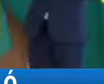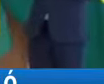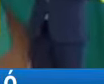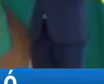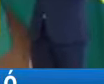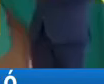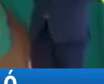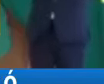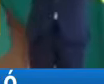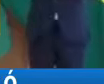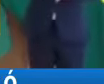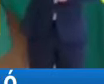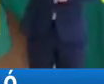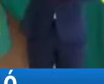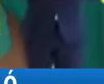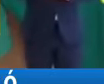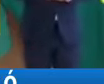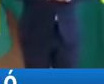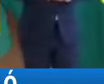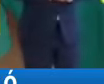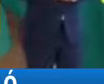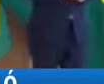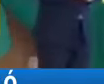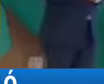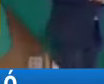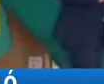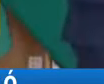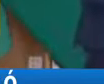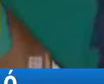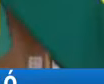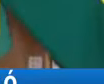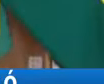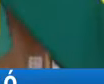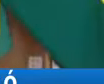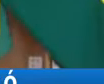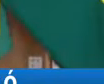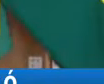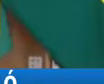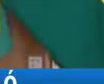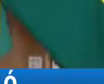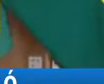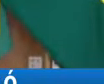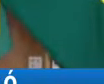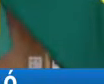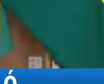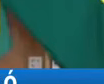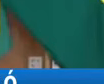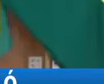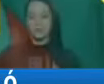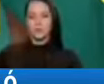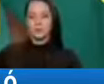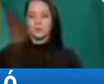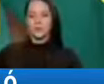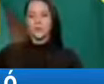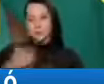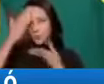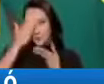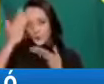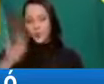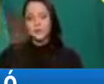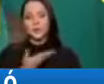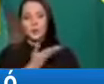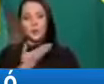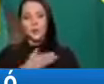meu irmão Muito obrigado senhor olá caro amigo Presidente bolsonário